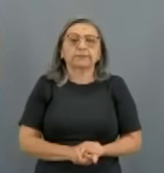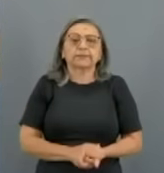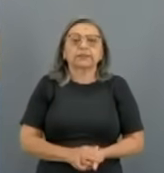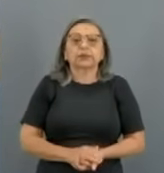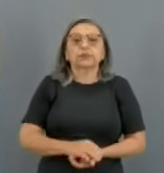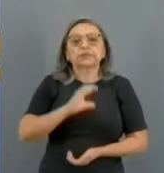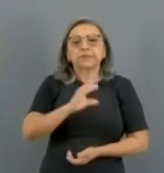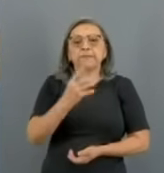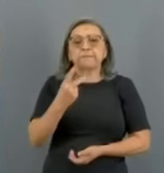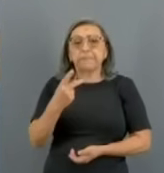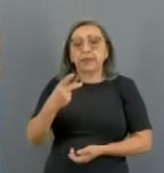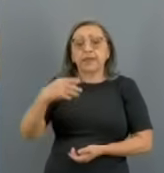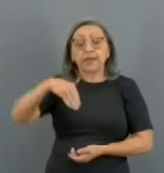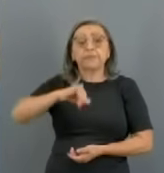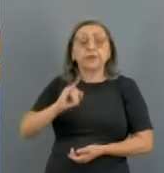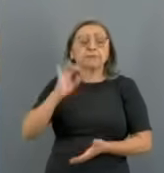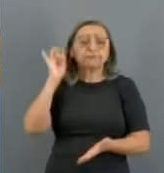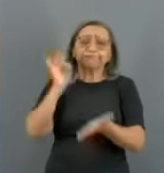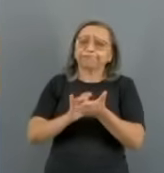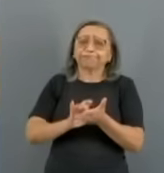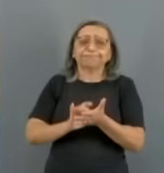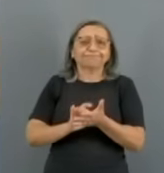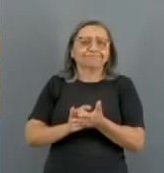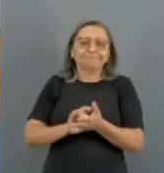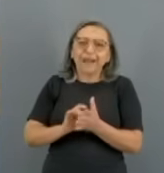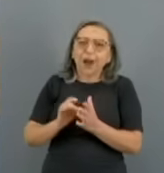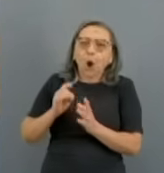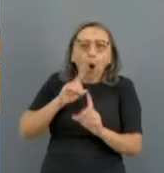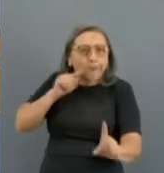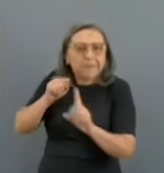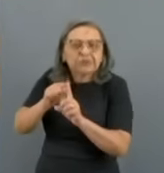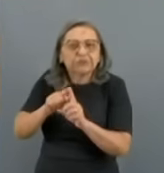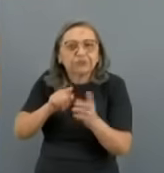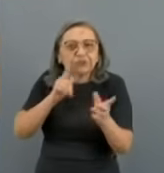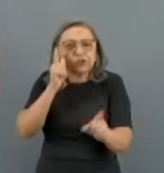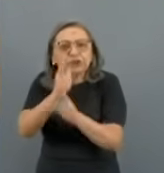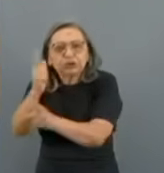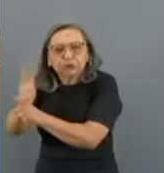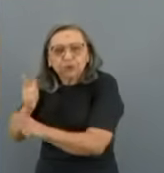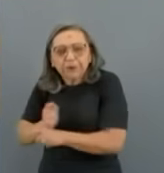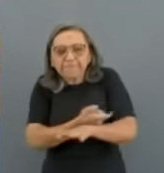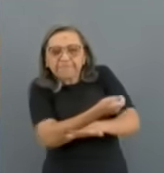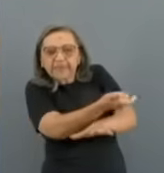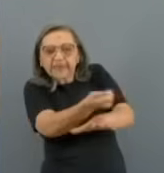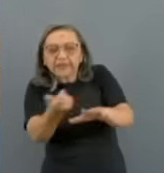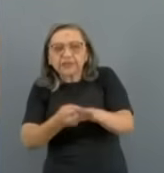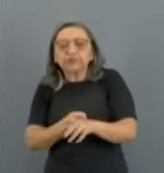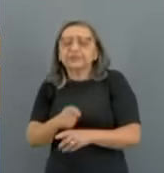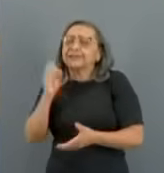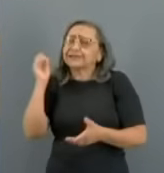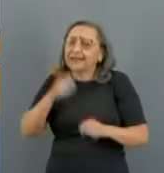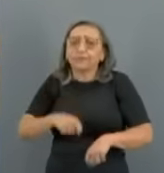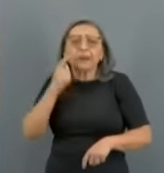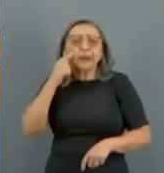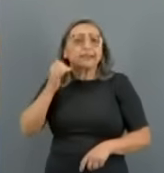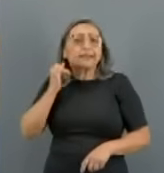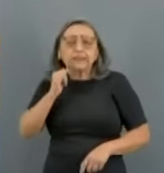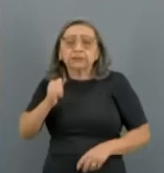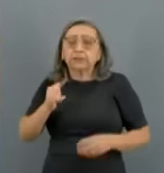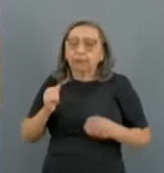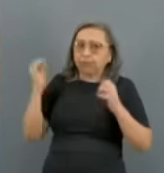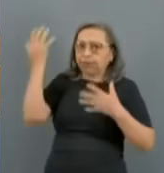verdadeira máquina de exterminar fake news, que serviam para narrativas delirantes e